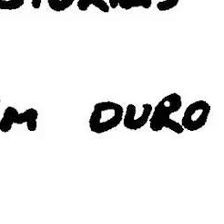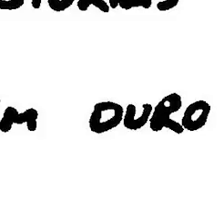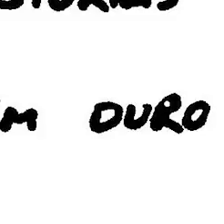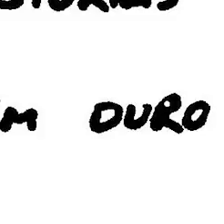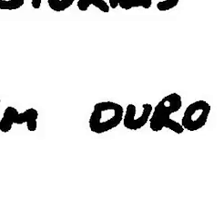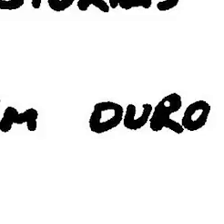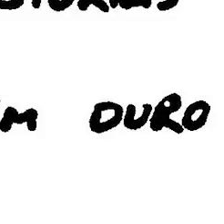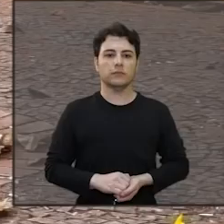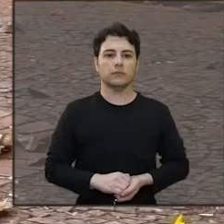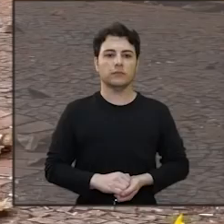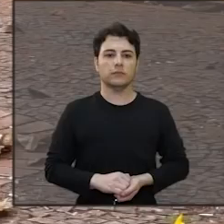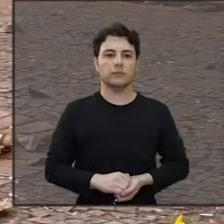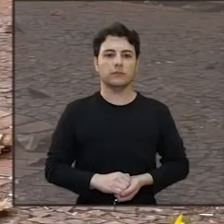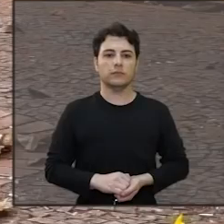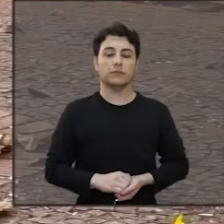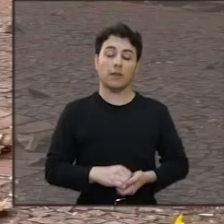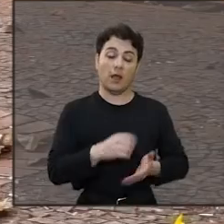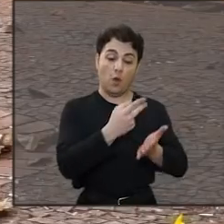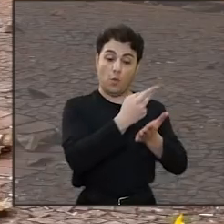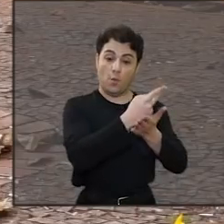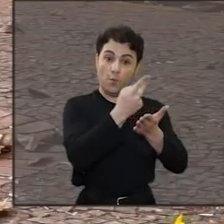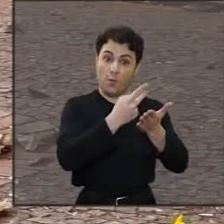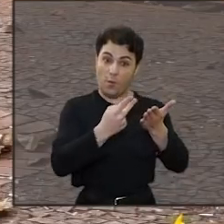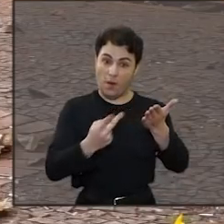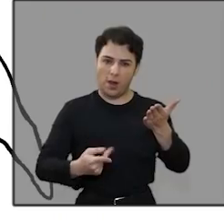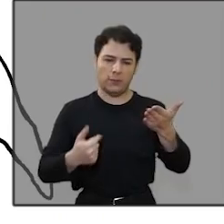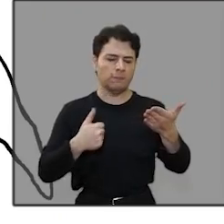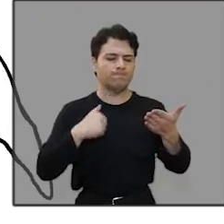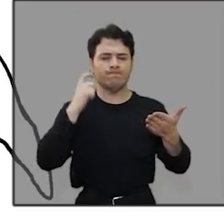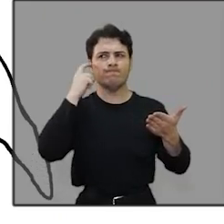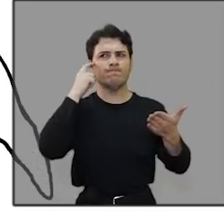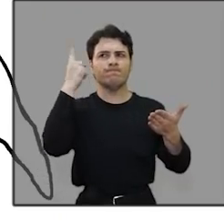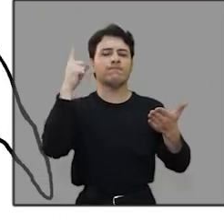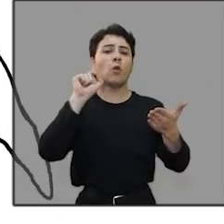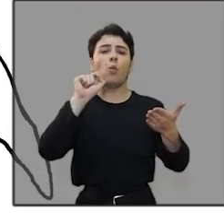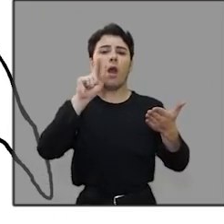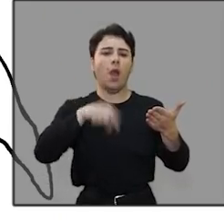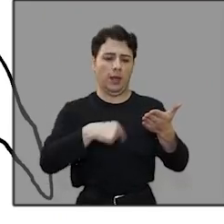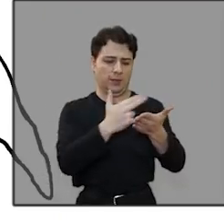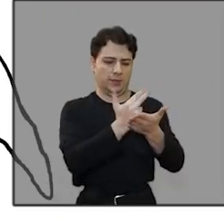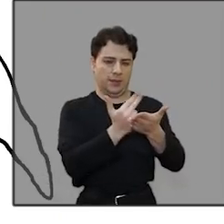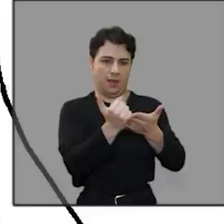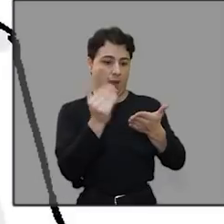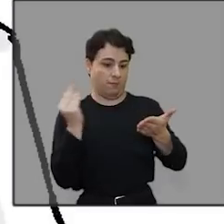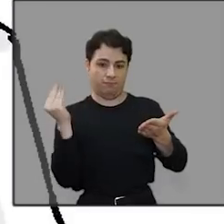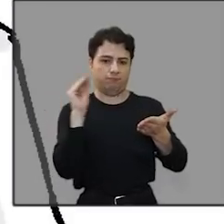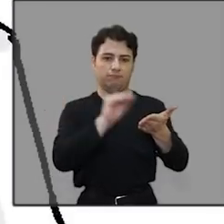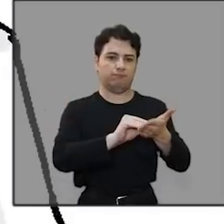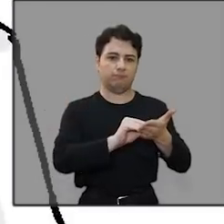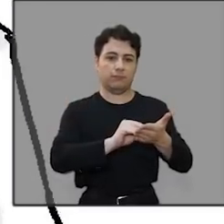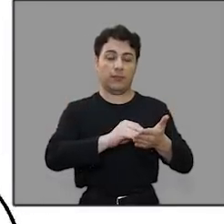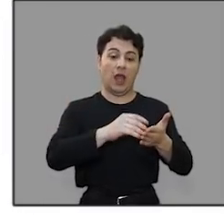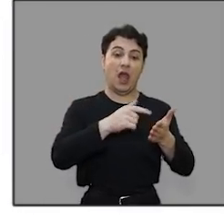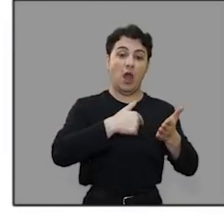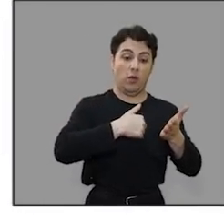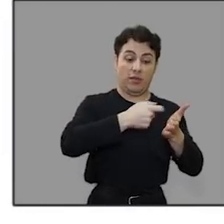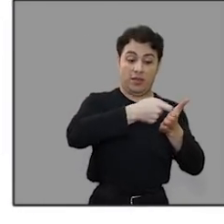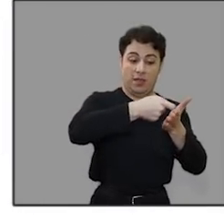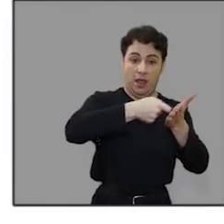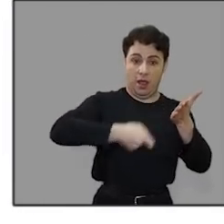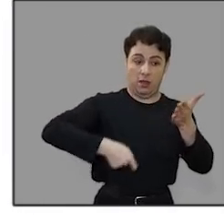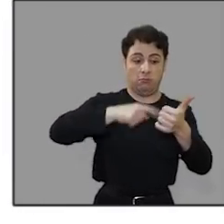memória não tem ouro. Os desenhos desses poemas que eu criei, eles na verdade vieram de forma secundária,